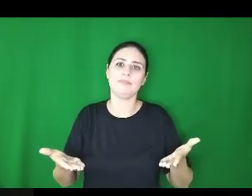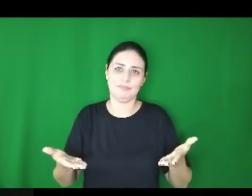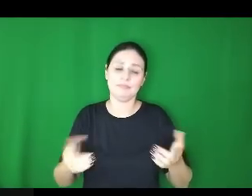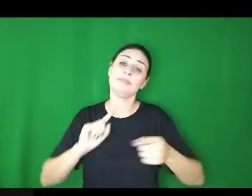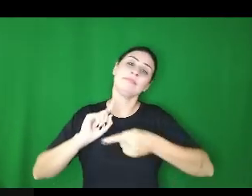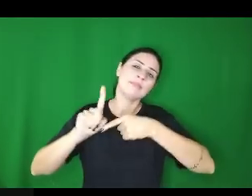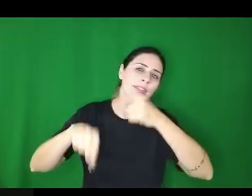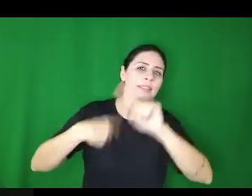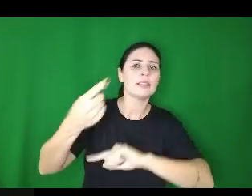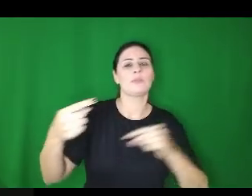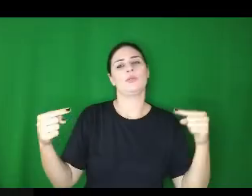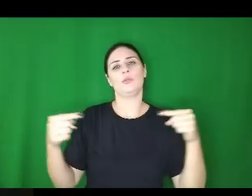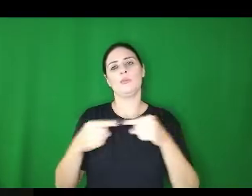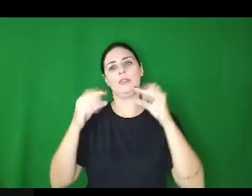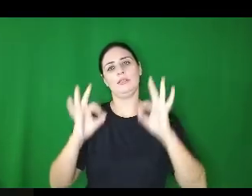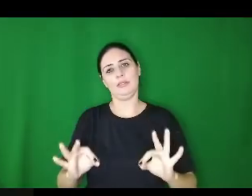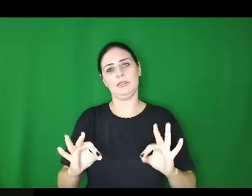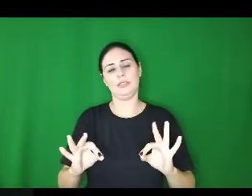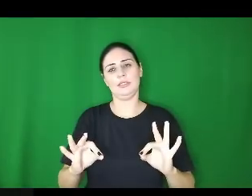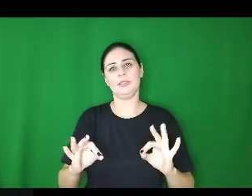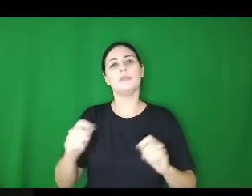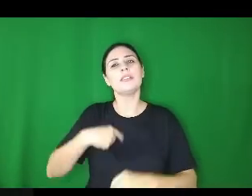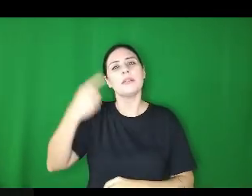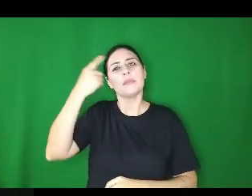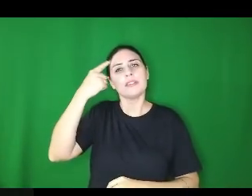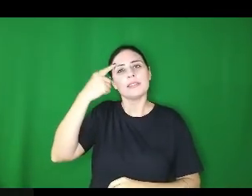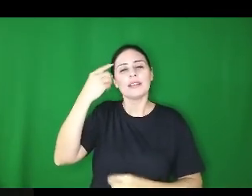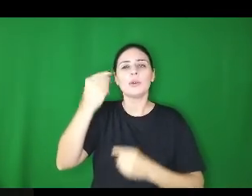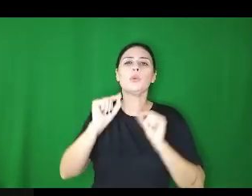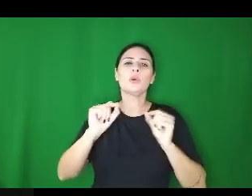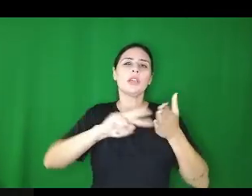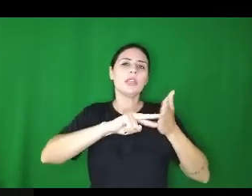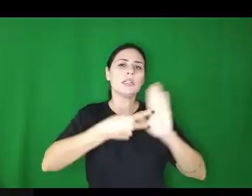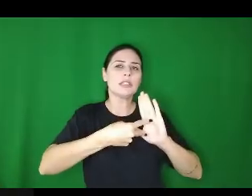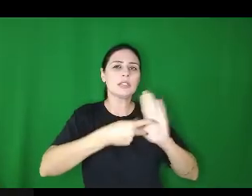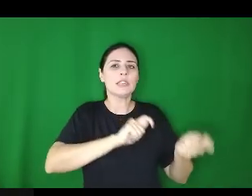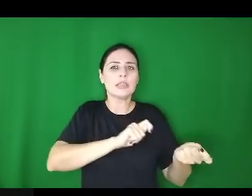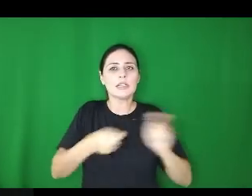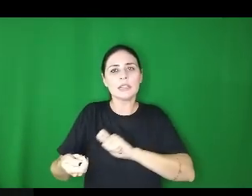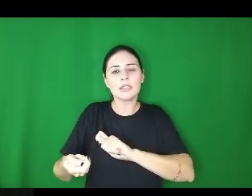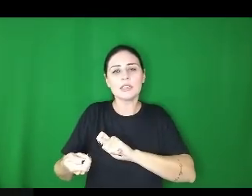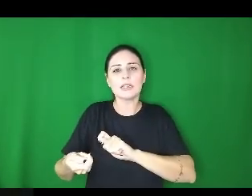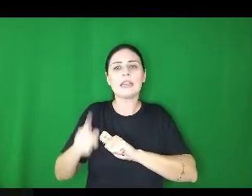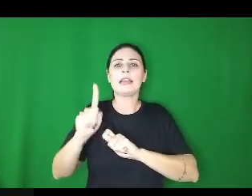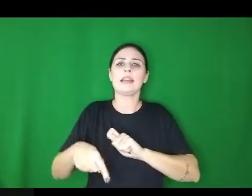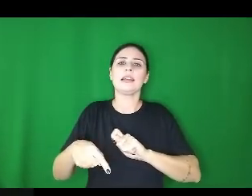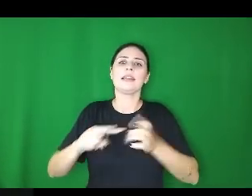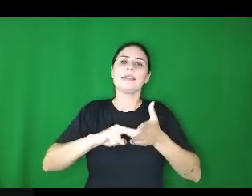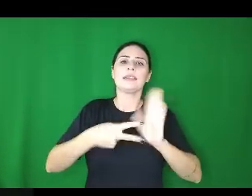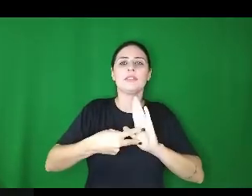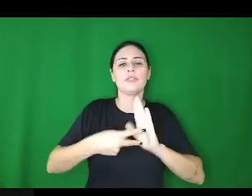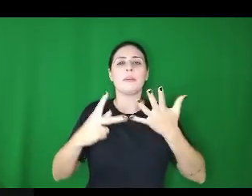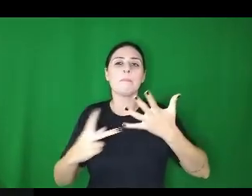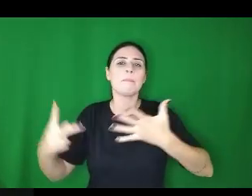precisa rever o currículo e a organização do ensino, porque ele é um currículo pensado para uma outra situação